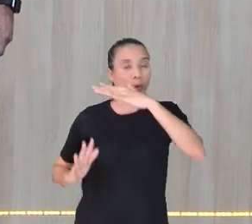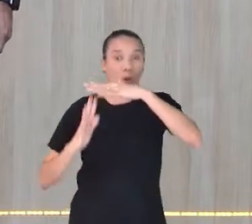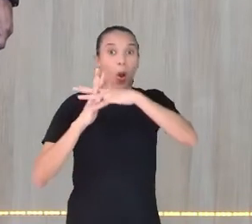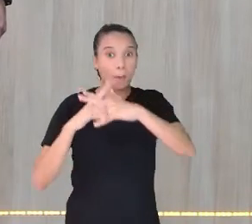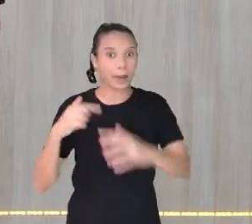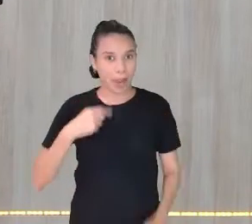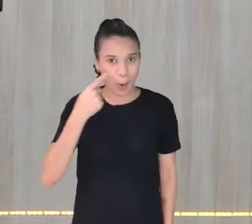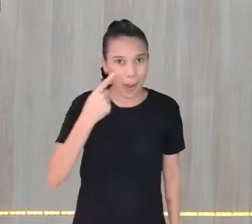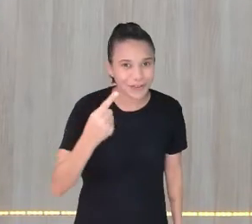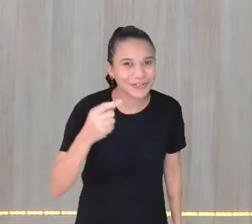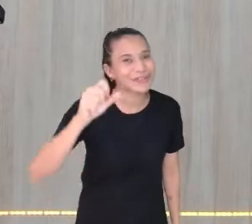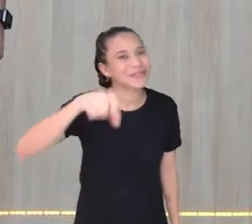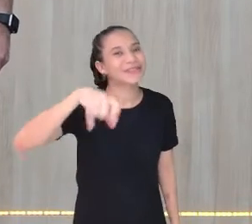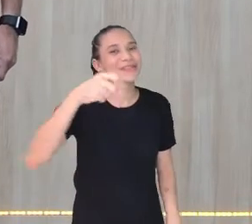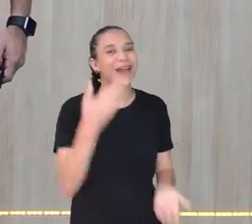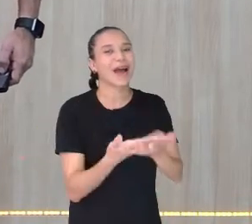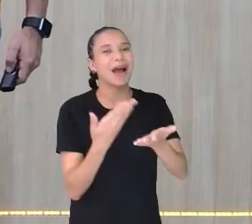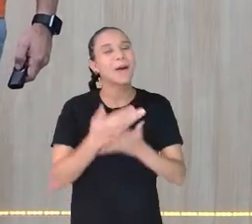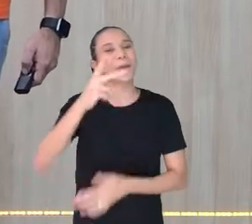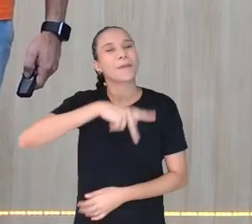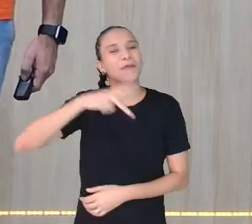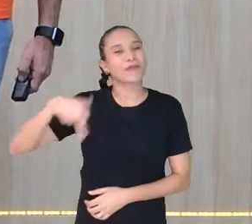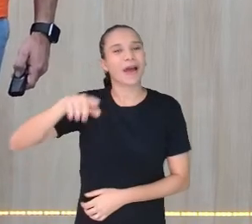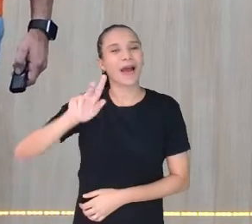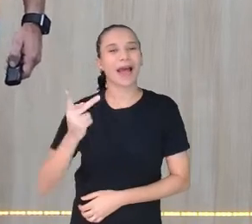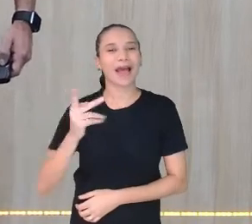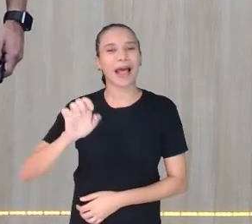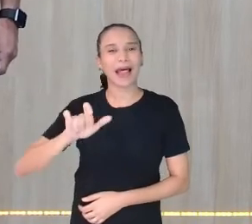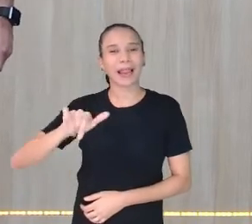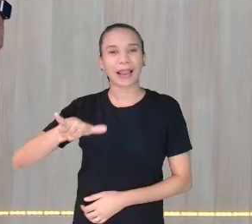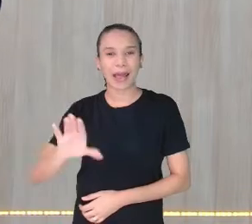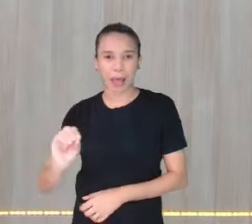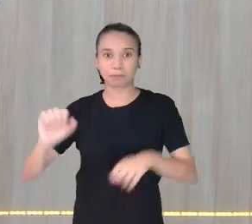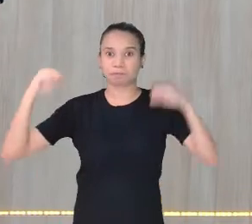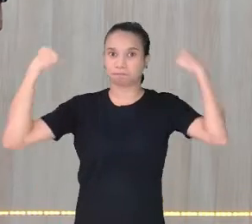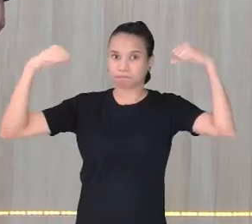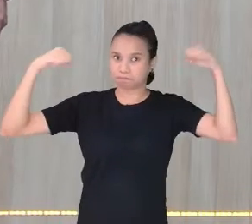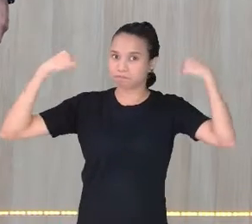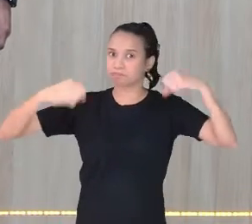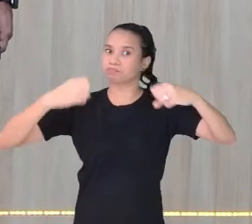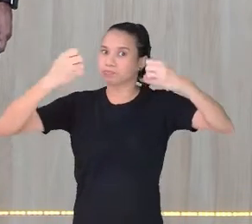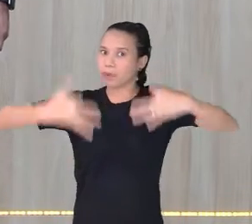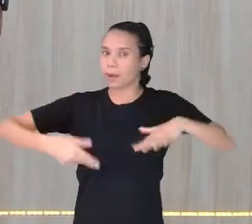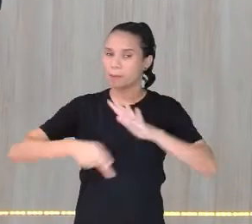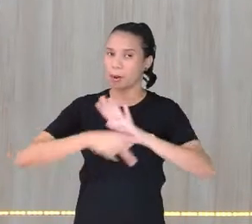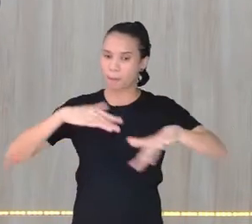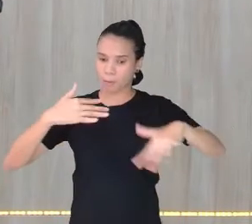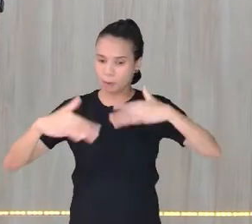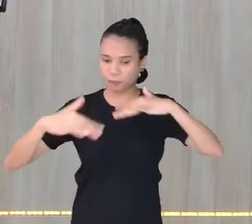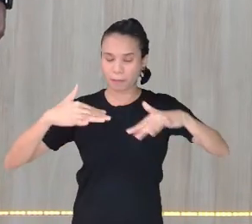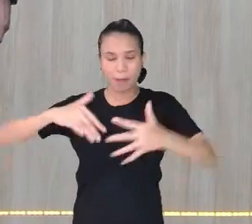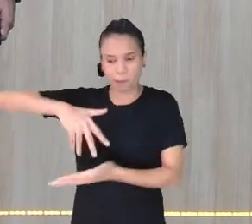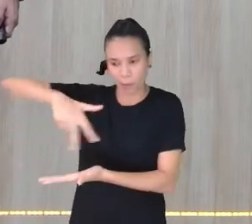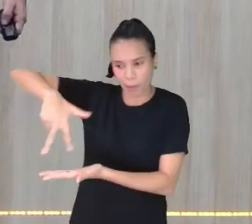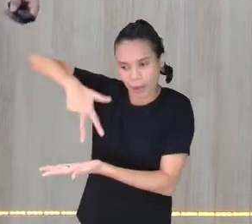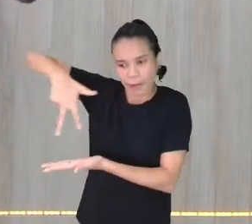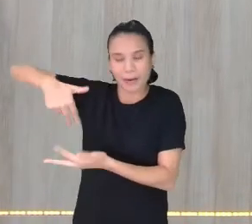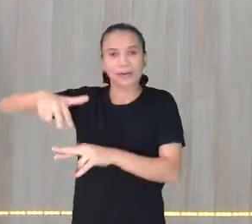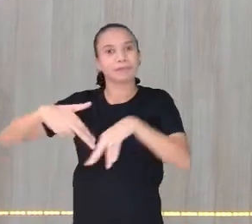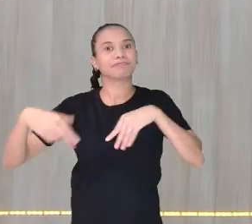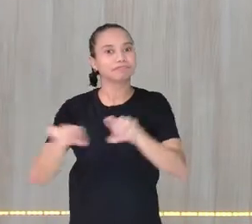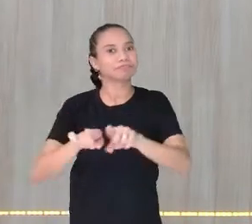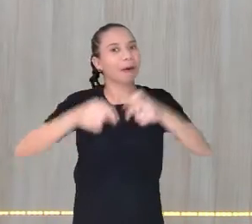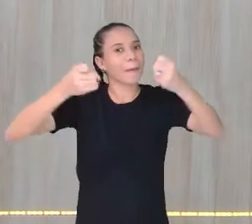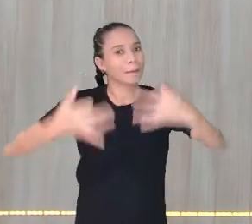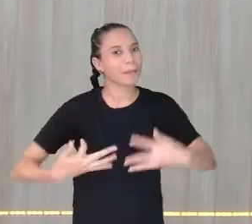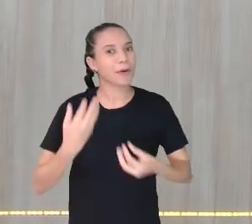tá? Um pedacinho da aula do professor Heleno, certo? Falando aí sobre as movimentações, né, na dança, e ele falou também